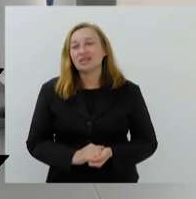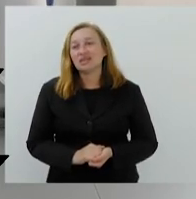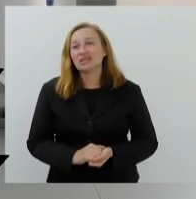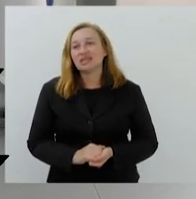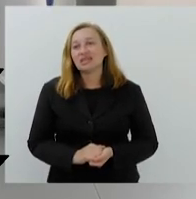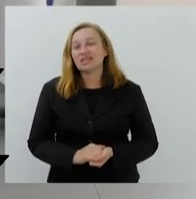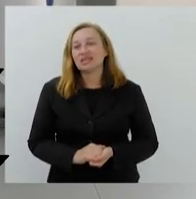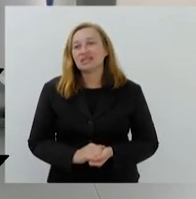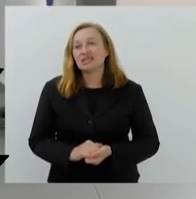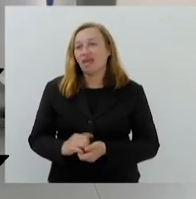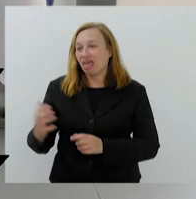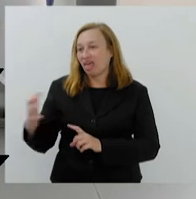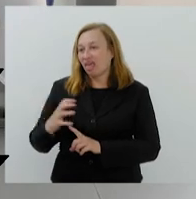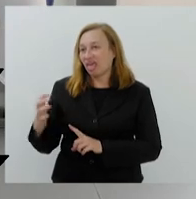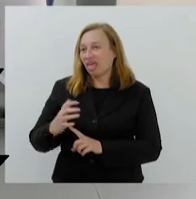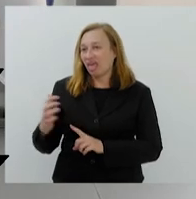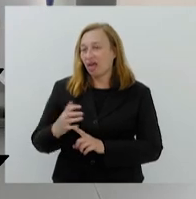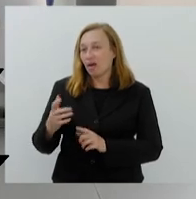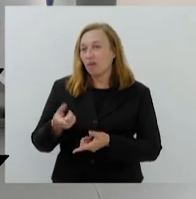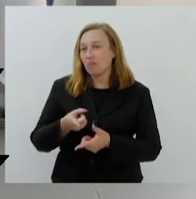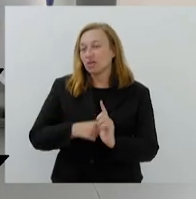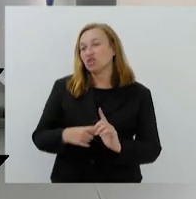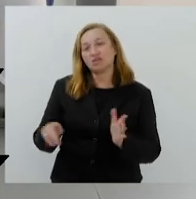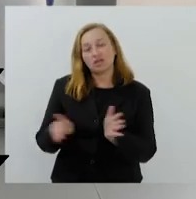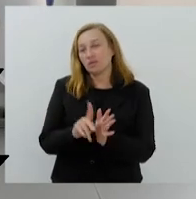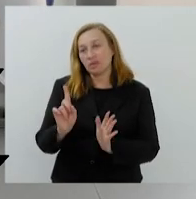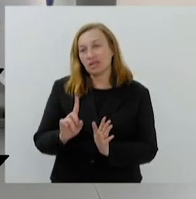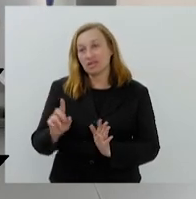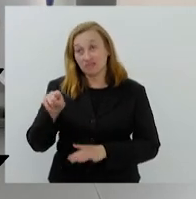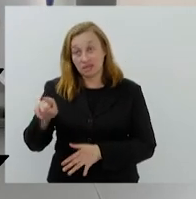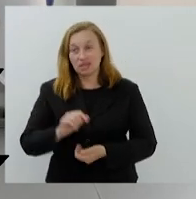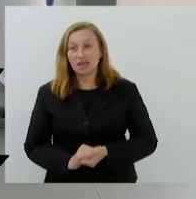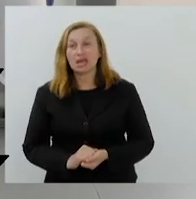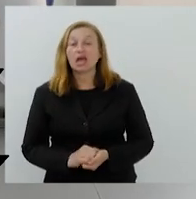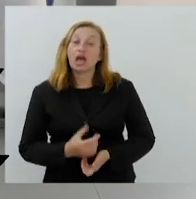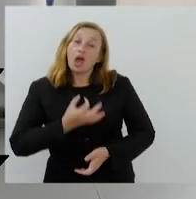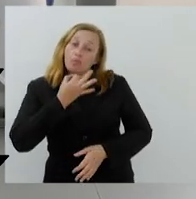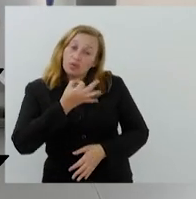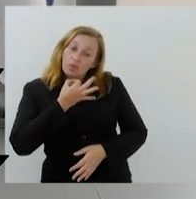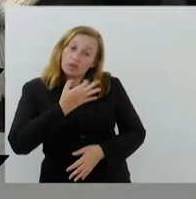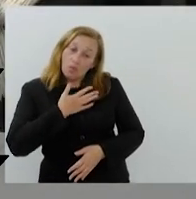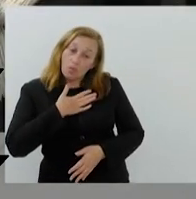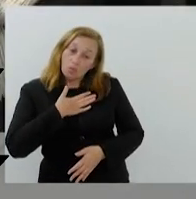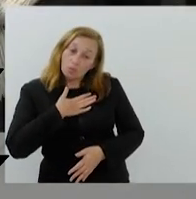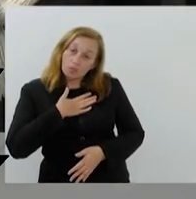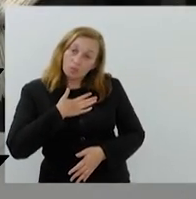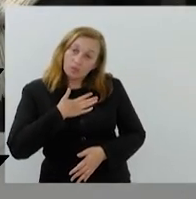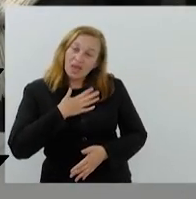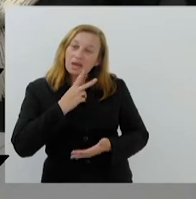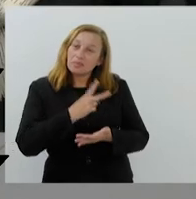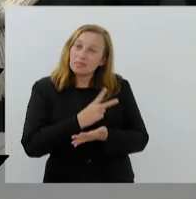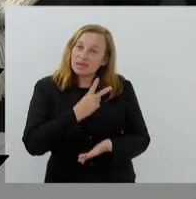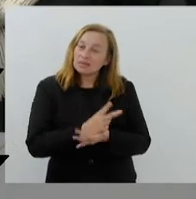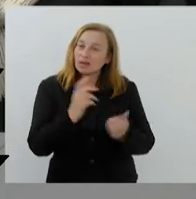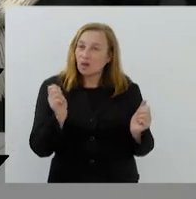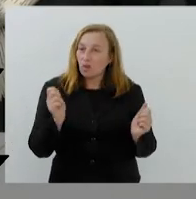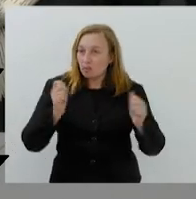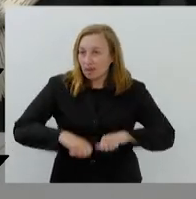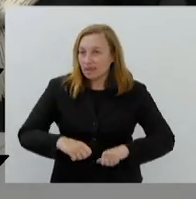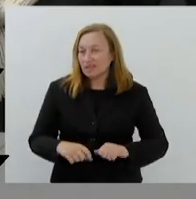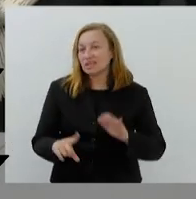por uma dívida que não é sua. Parece adequado. E na minha opinião, apesar da competência